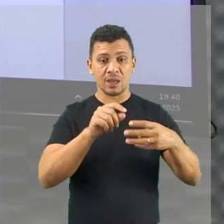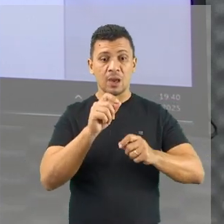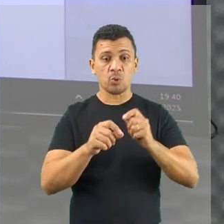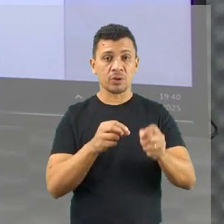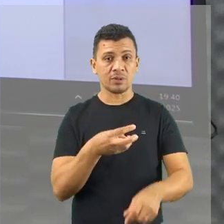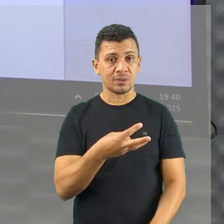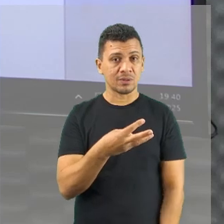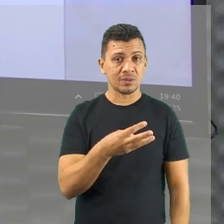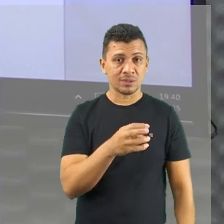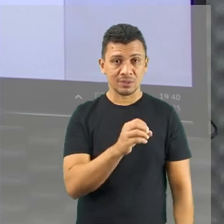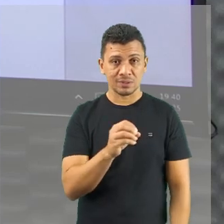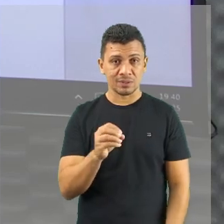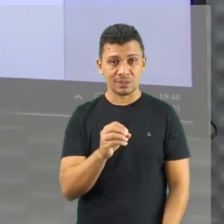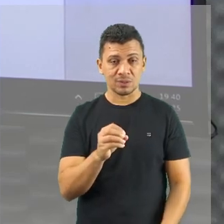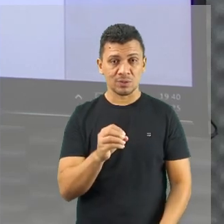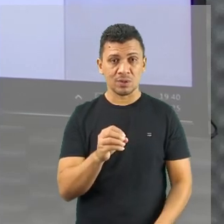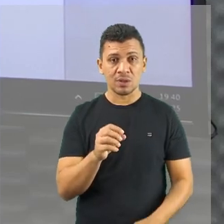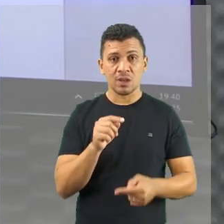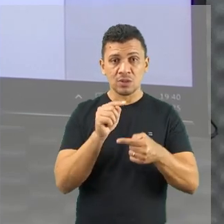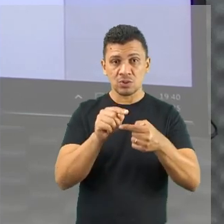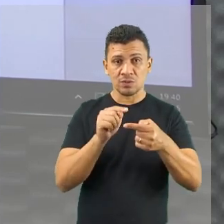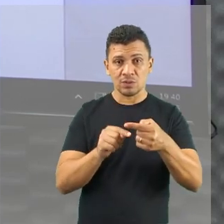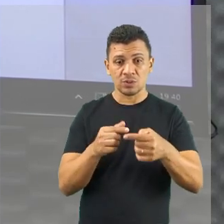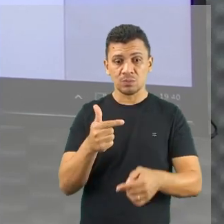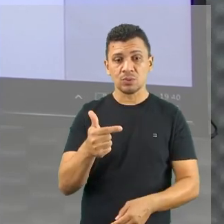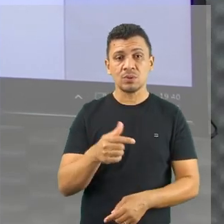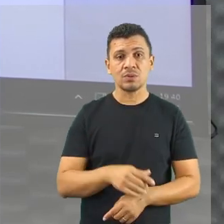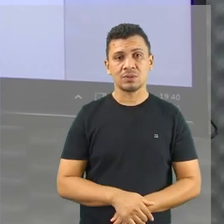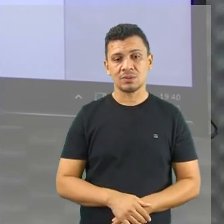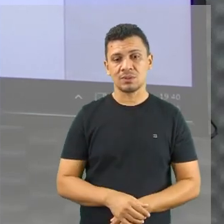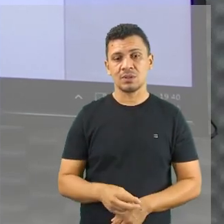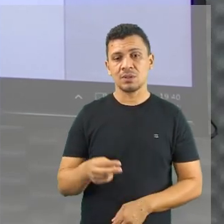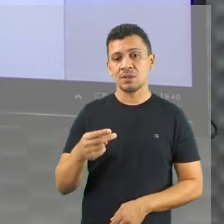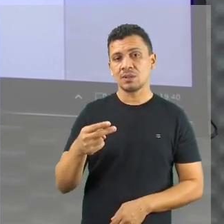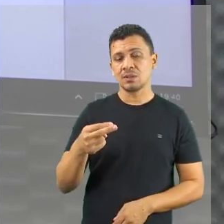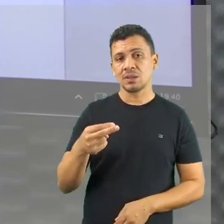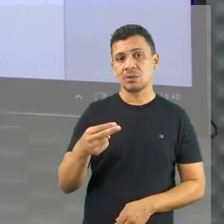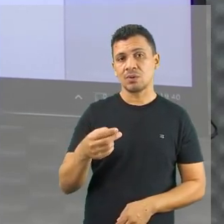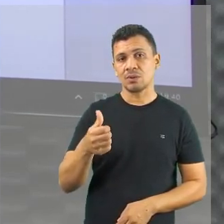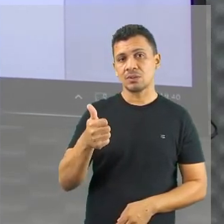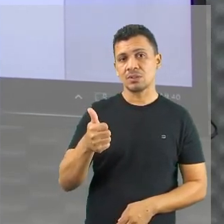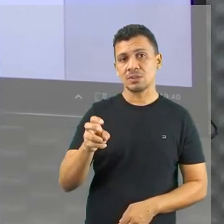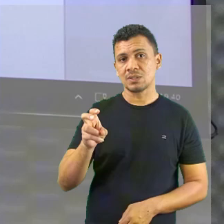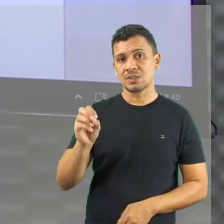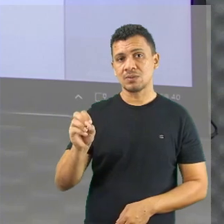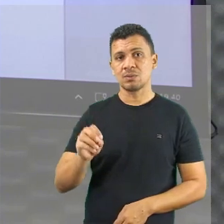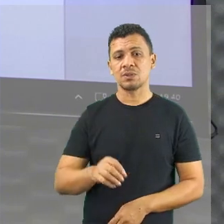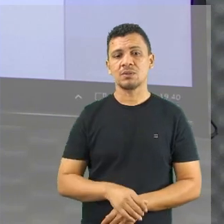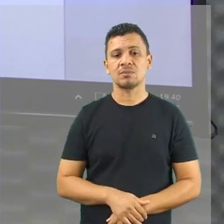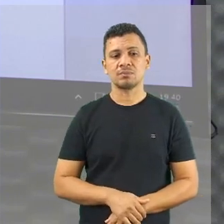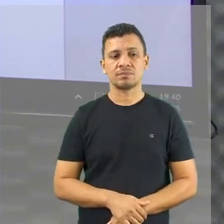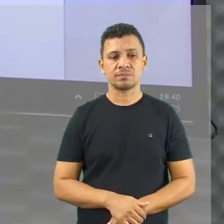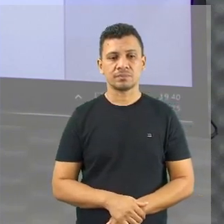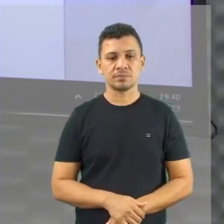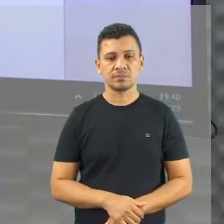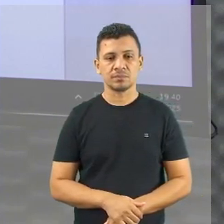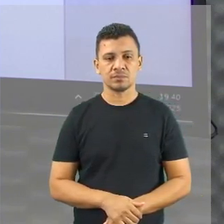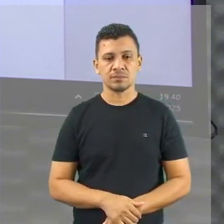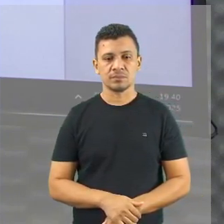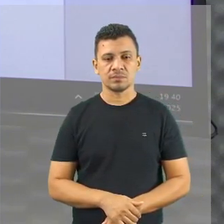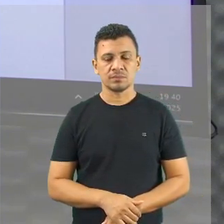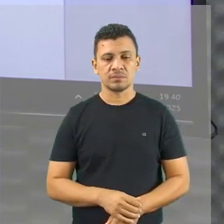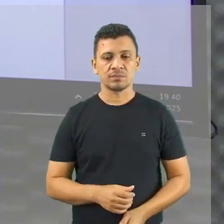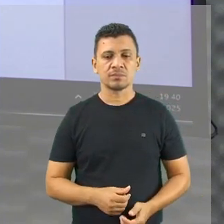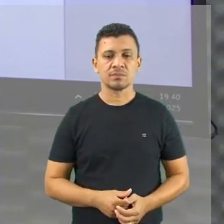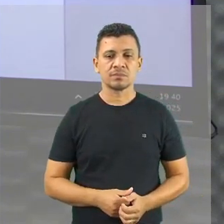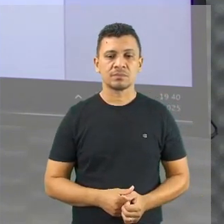300, dividir por 2, que vai dar 150. Aí esses dois aqui,